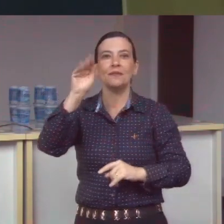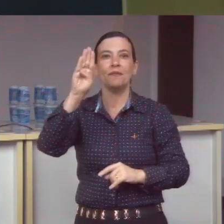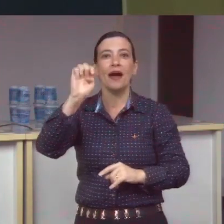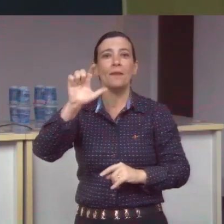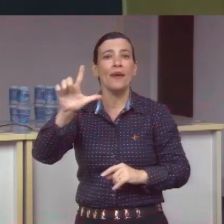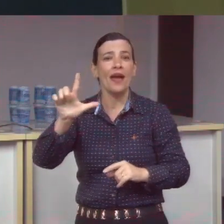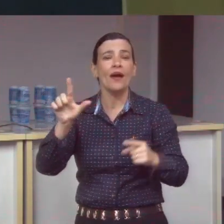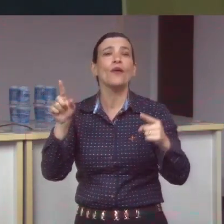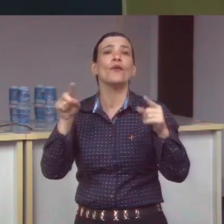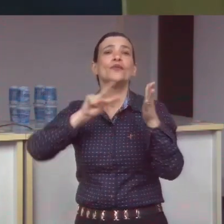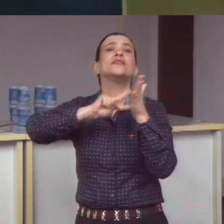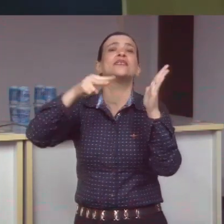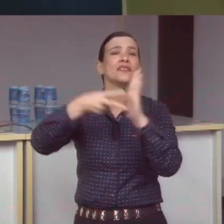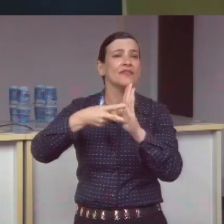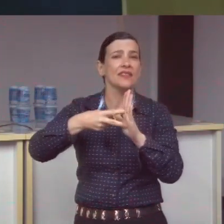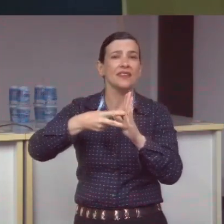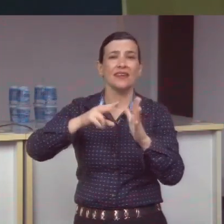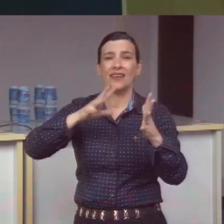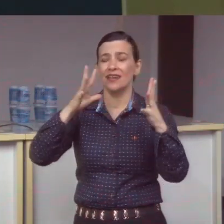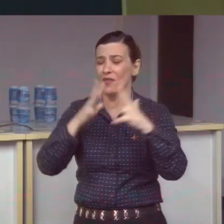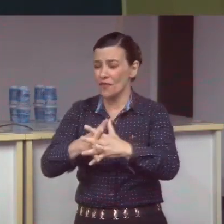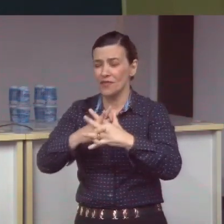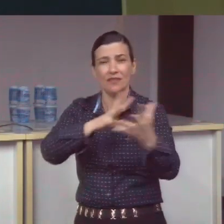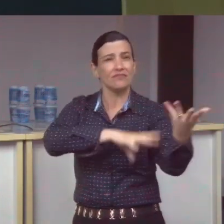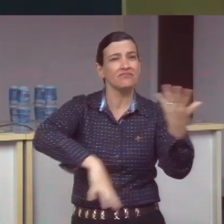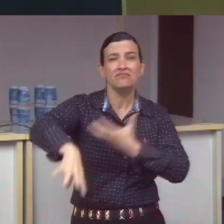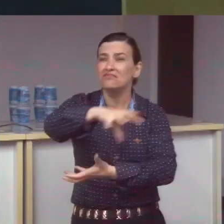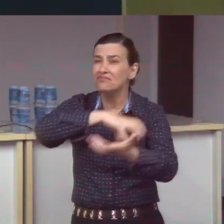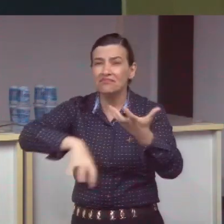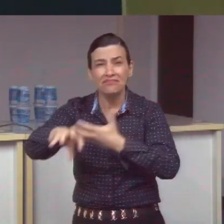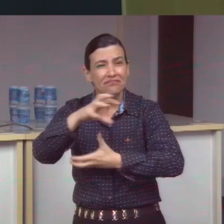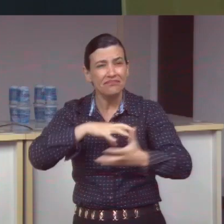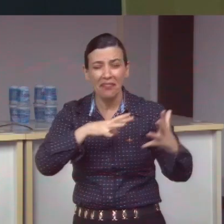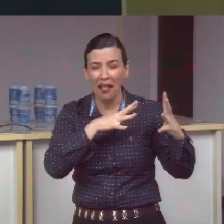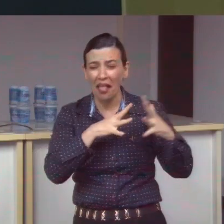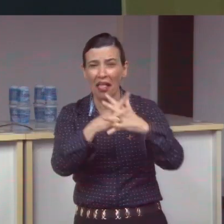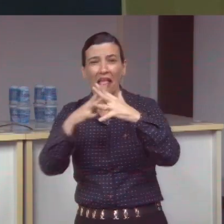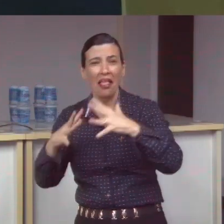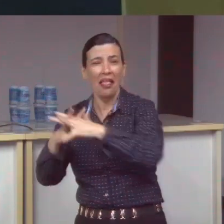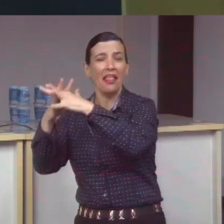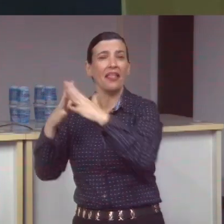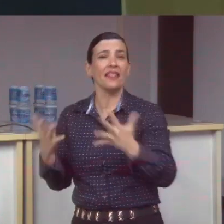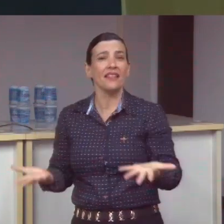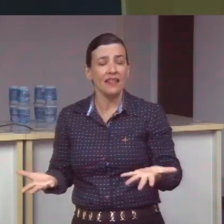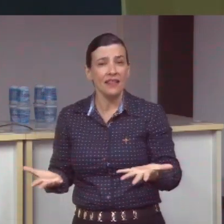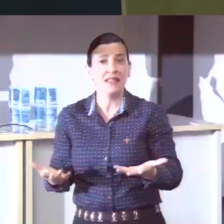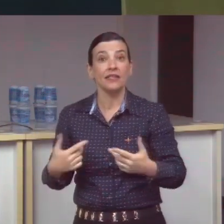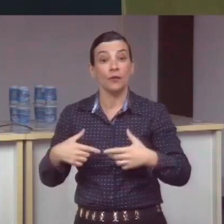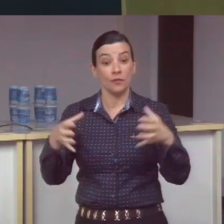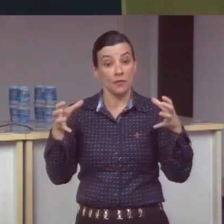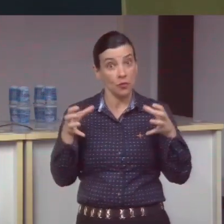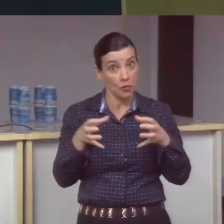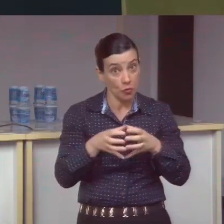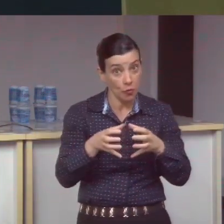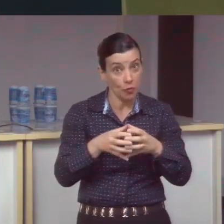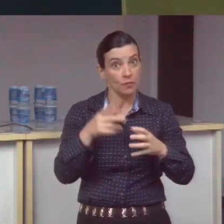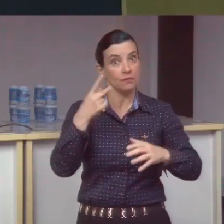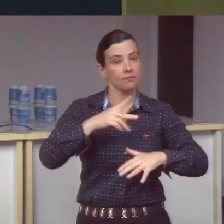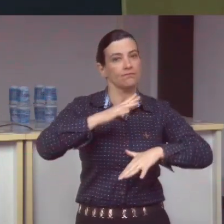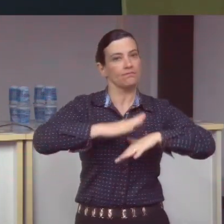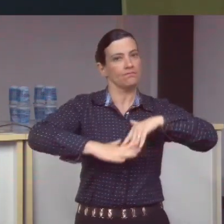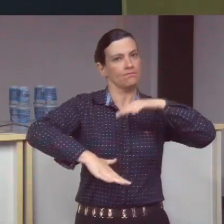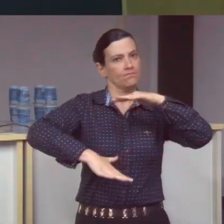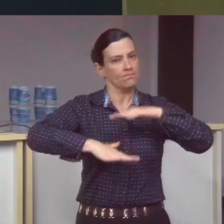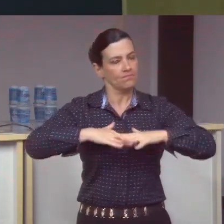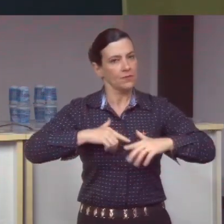ou pessoas bem intencionadas que vão fazer coisas, não é? E o